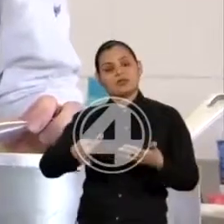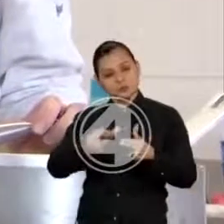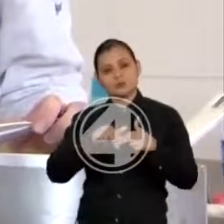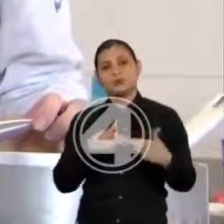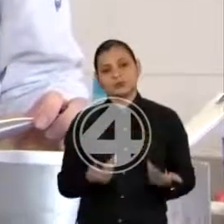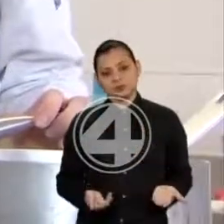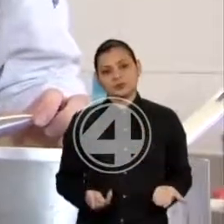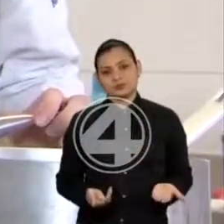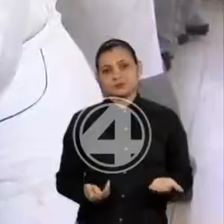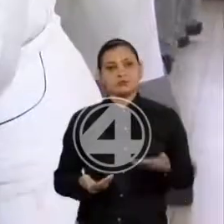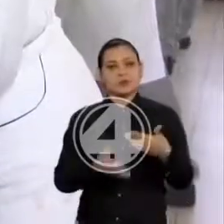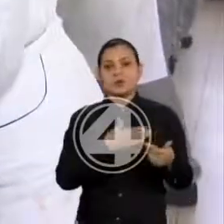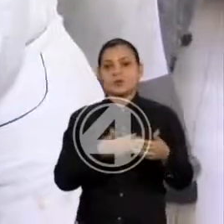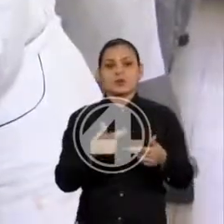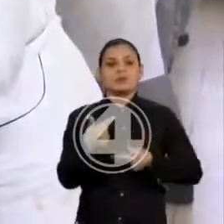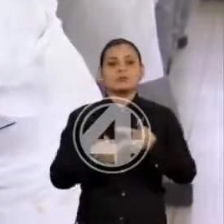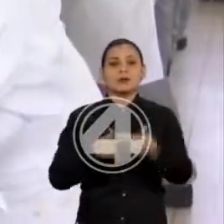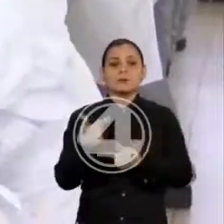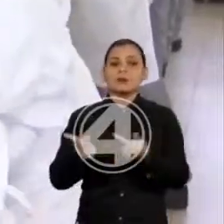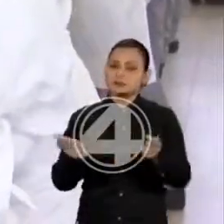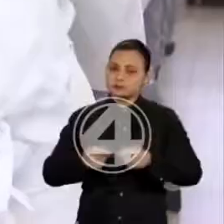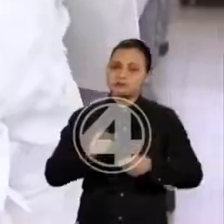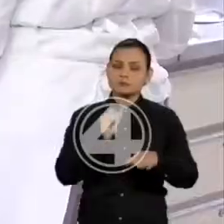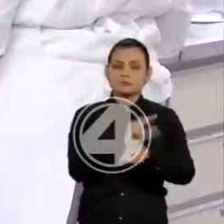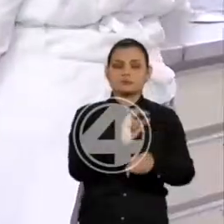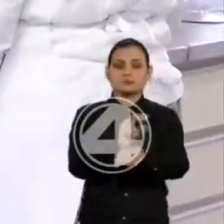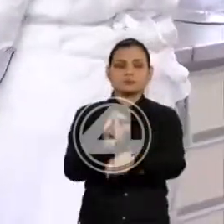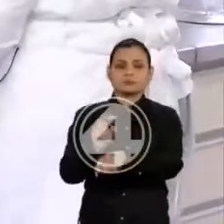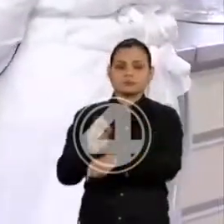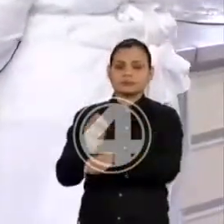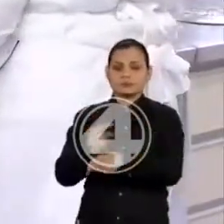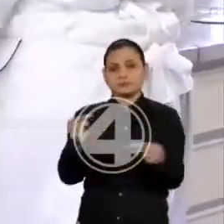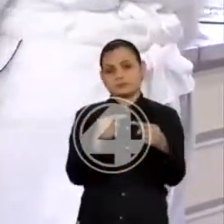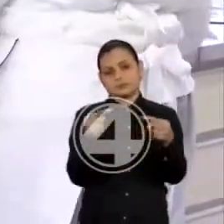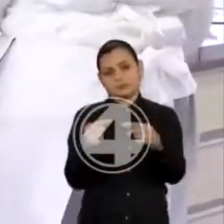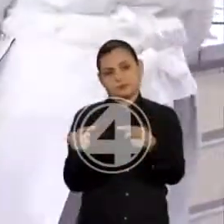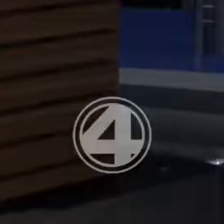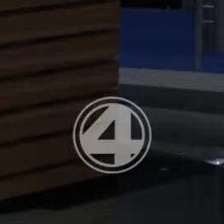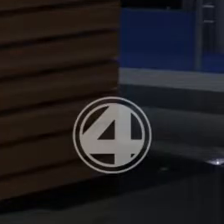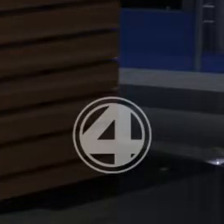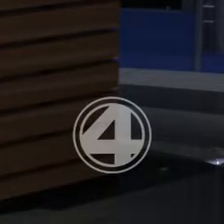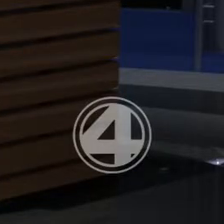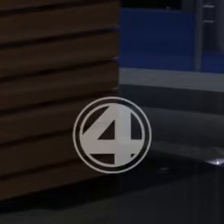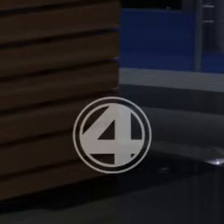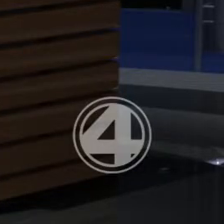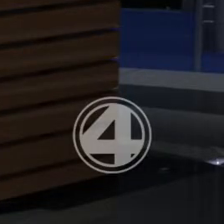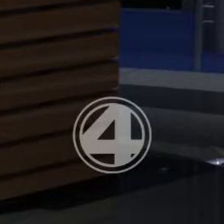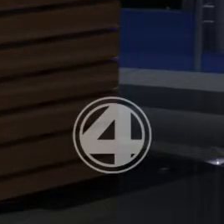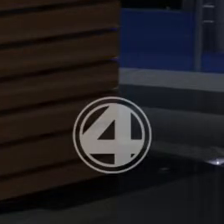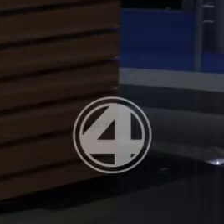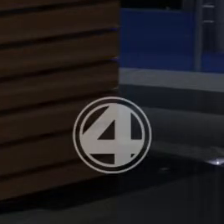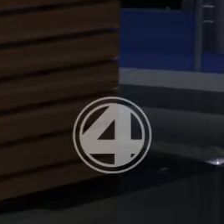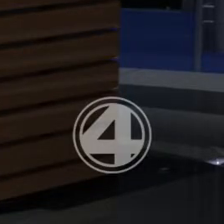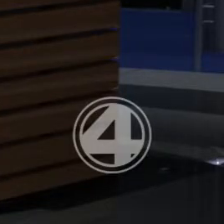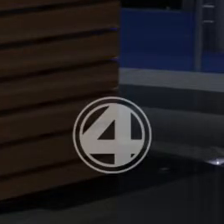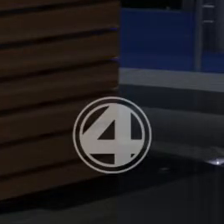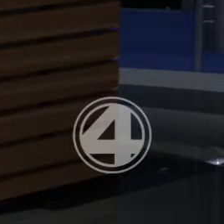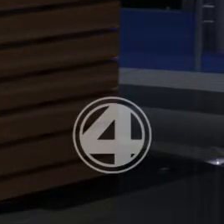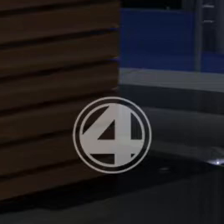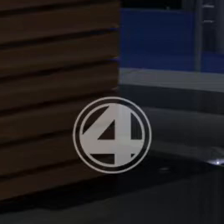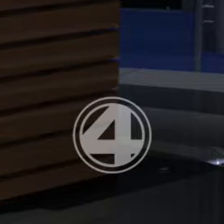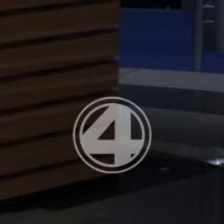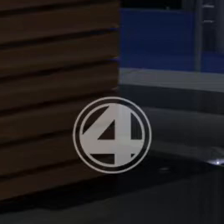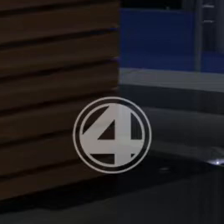mercê de qualquer empresa que coloque ele nessa ou naquela atividade. Lembrando que aqui em Marília